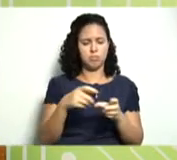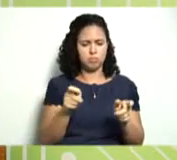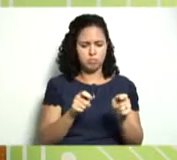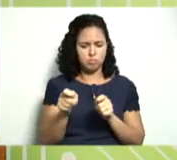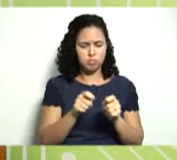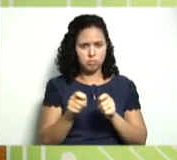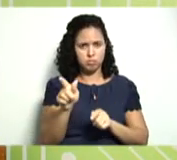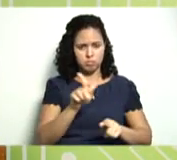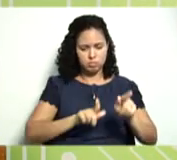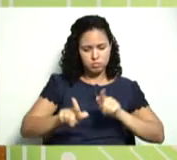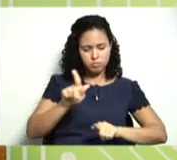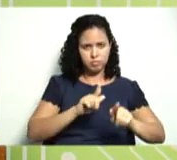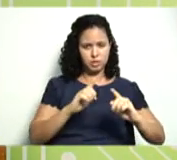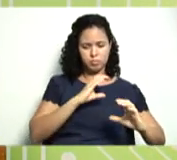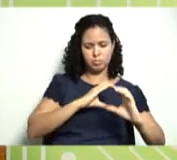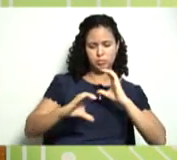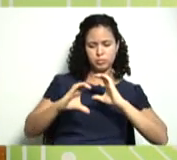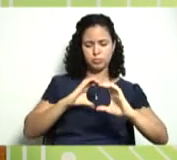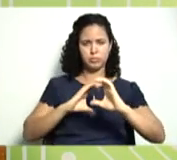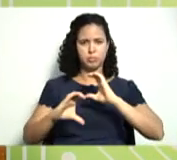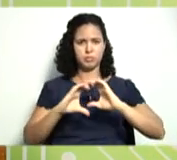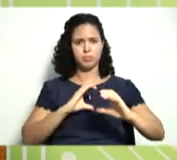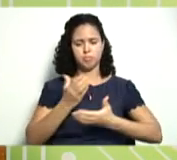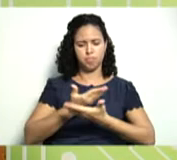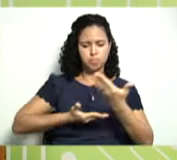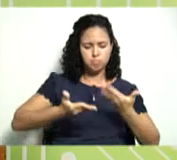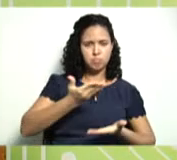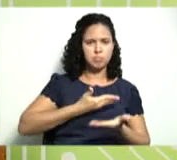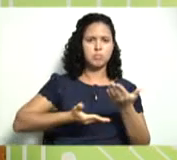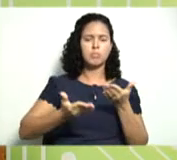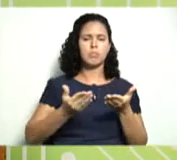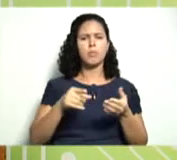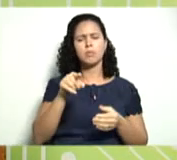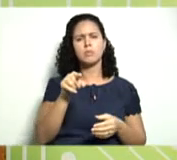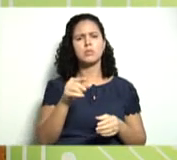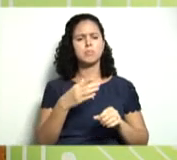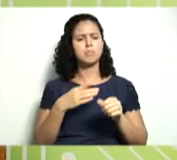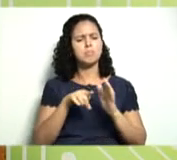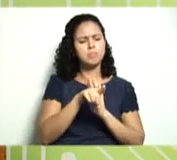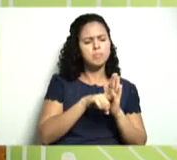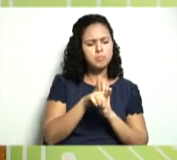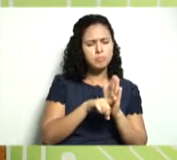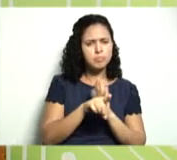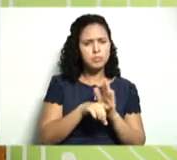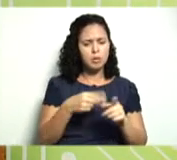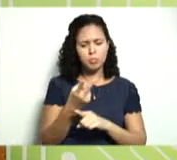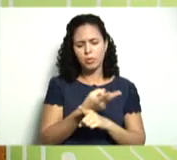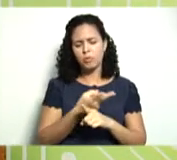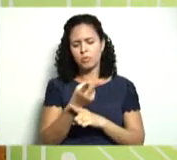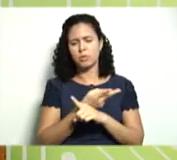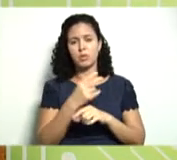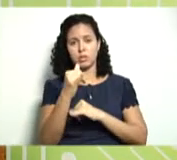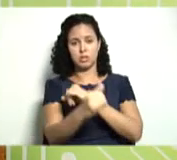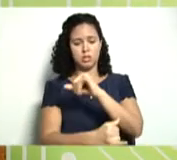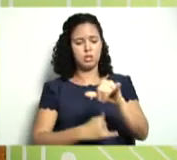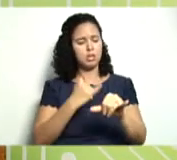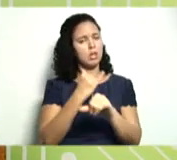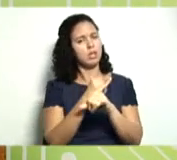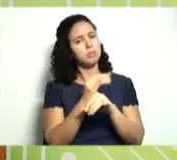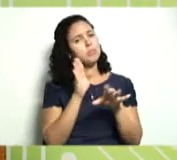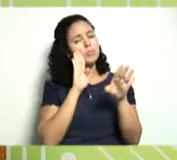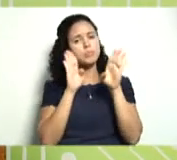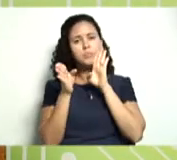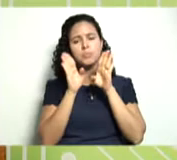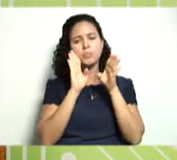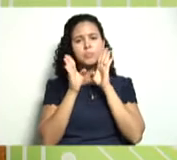comunicação então veja bem quando você vai lá e faz uma busca na internet mesmo no facebook